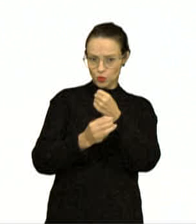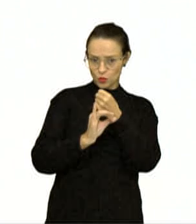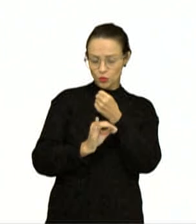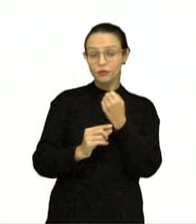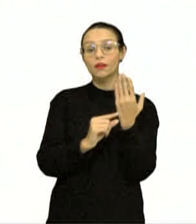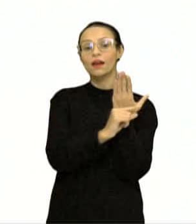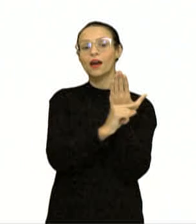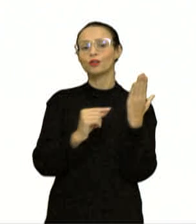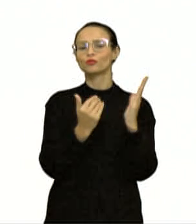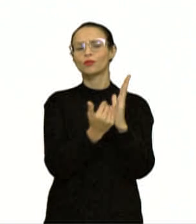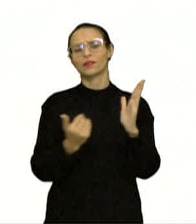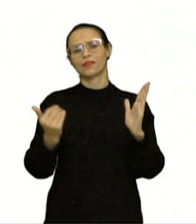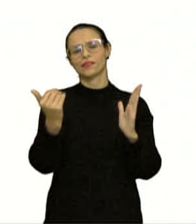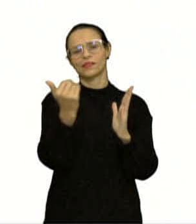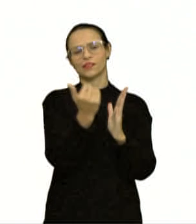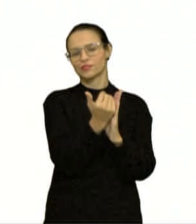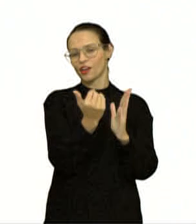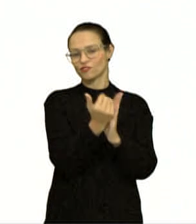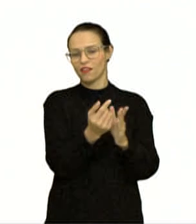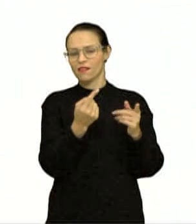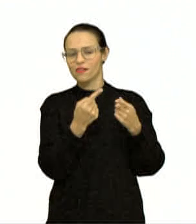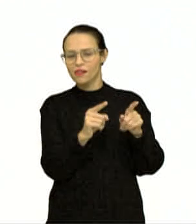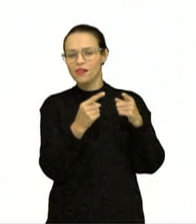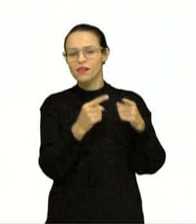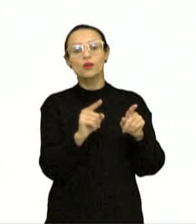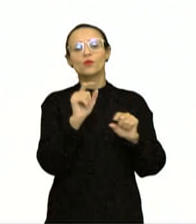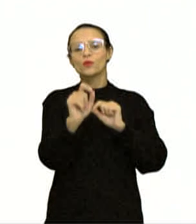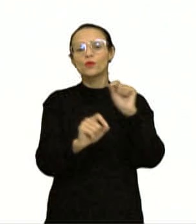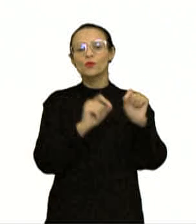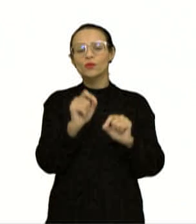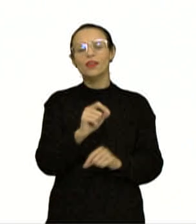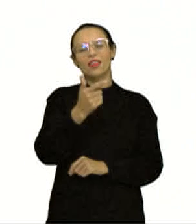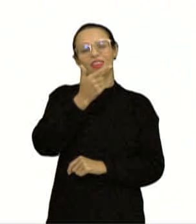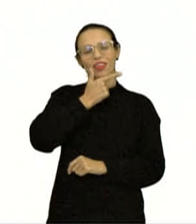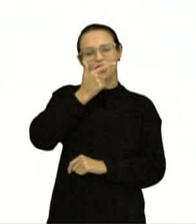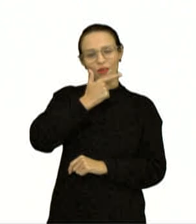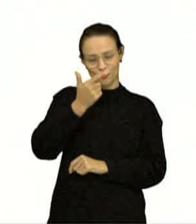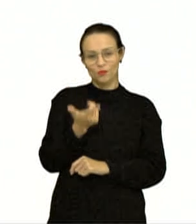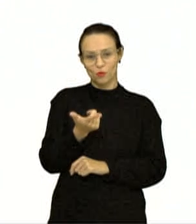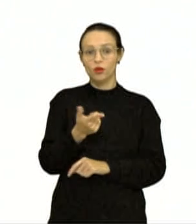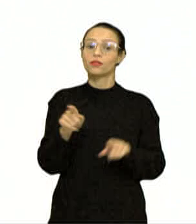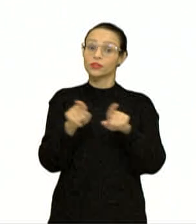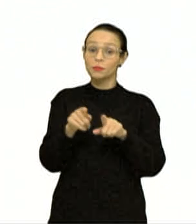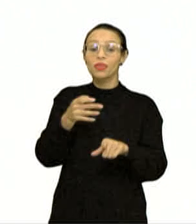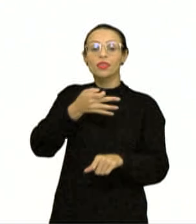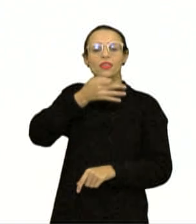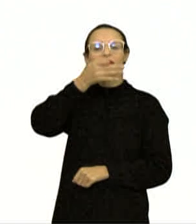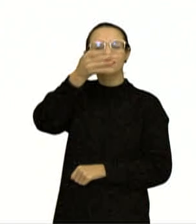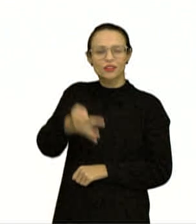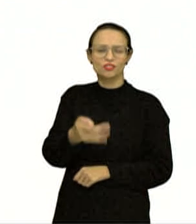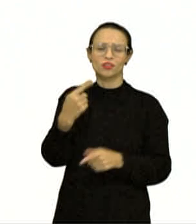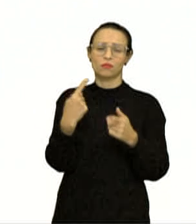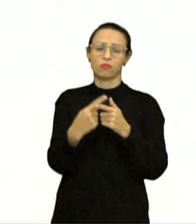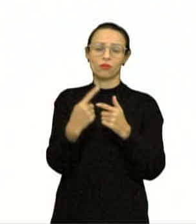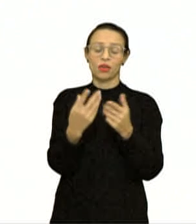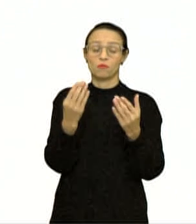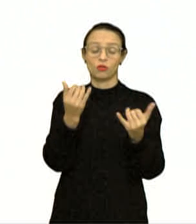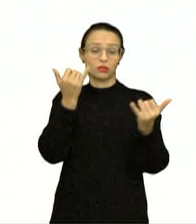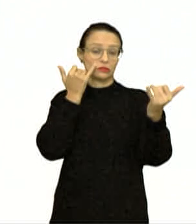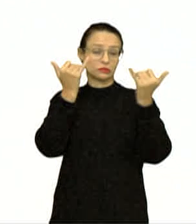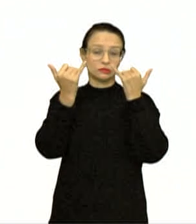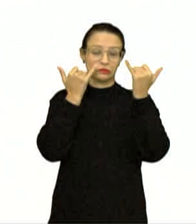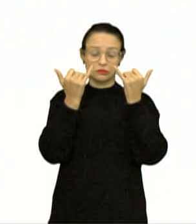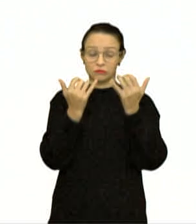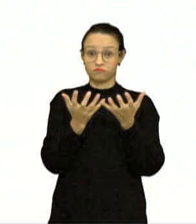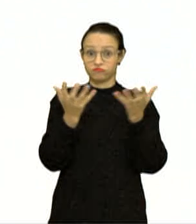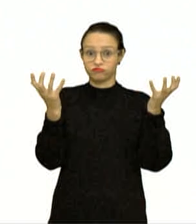autor exagera propositalmente a fim de gerar o humor e a crítica ao excesso dos textos e informações a